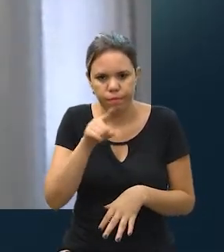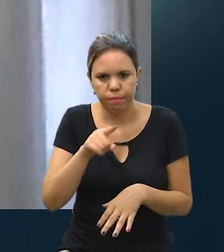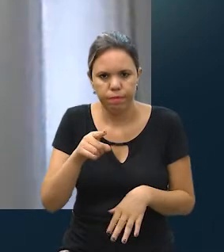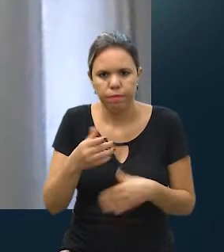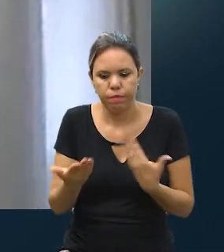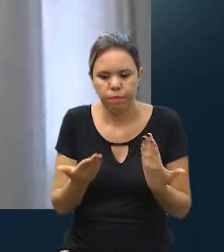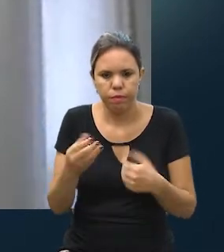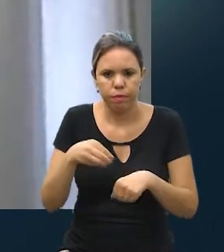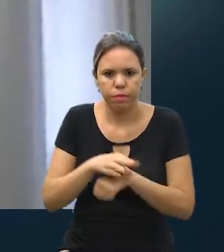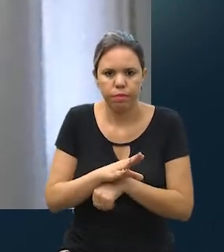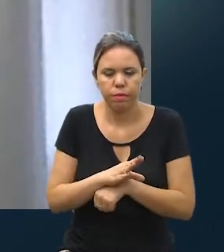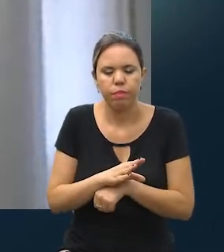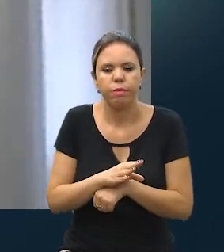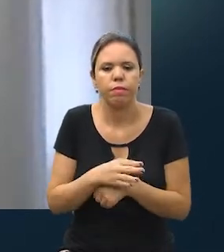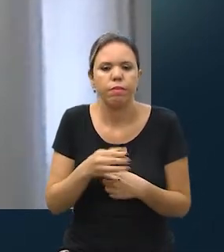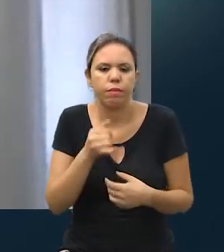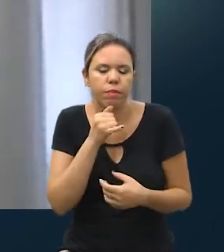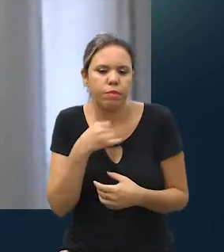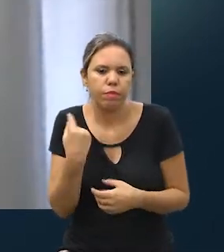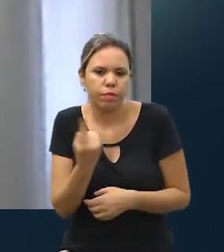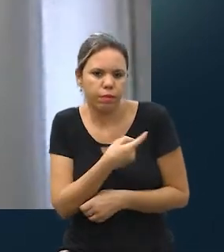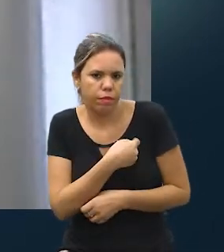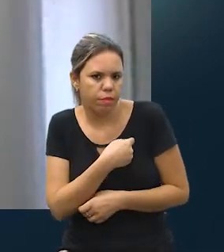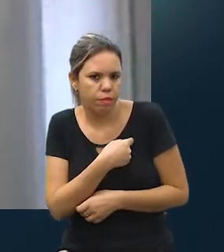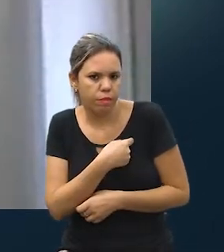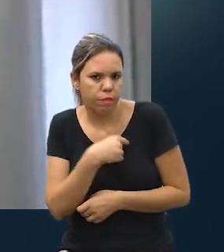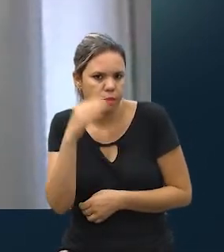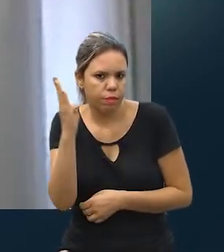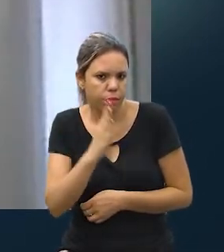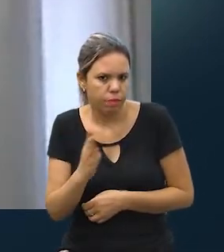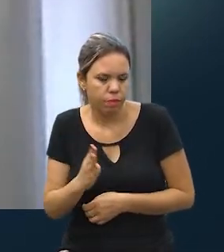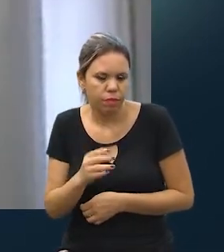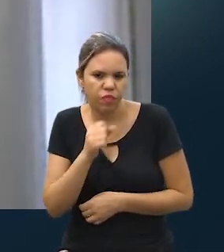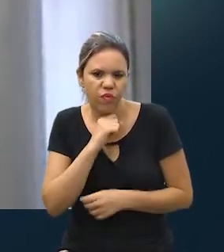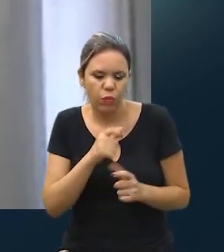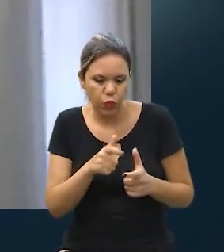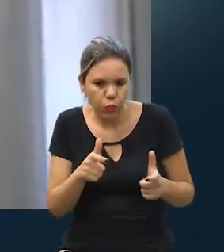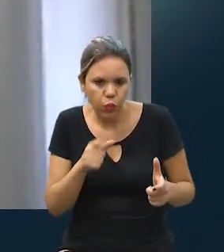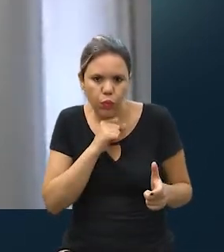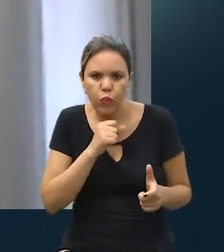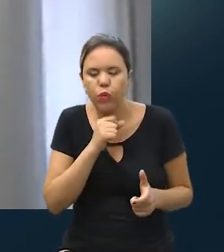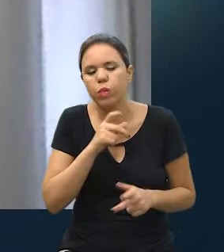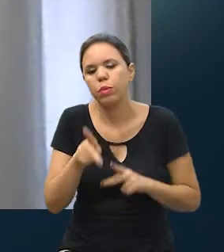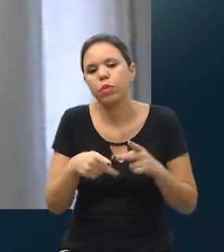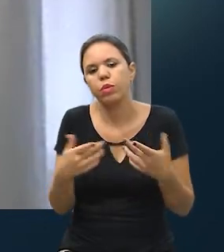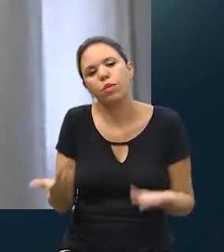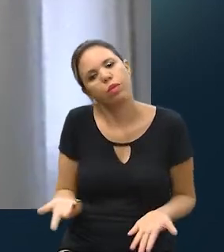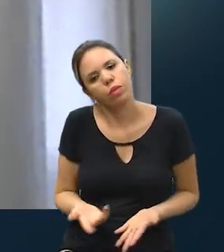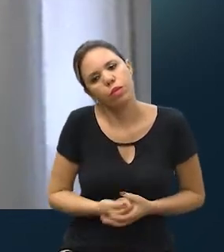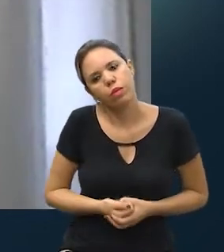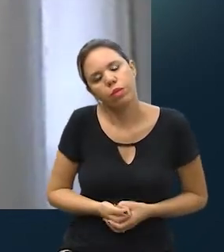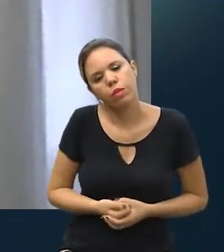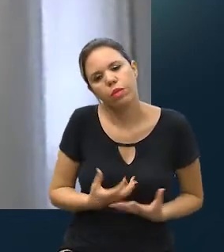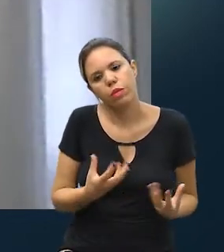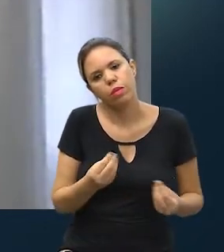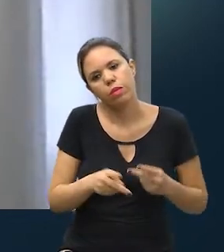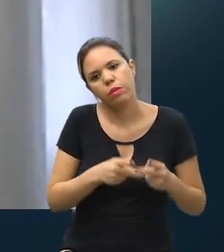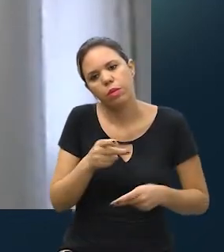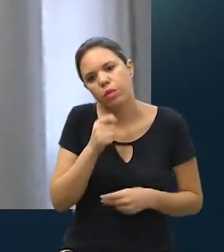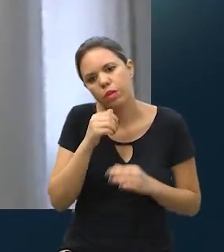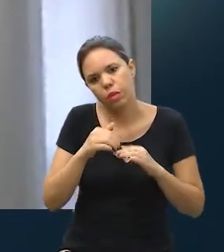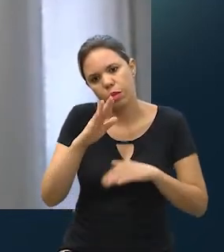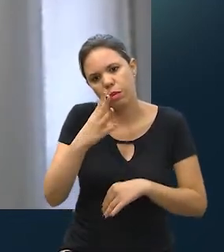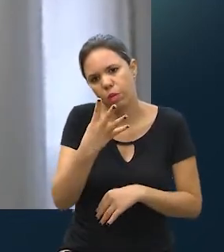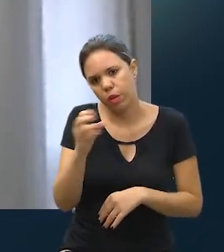passou agora, então, assim, o Brasil está envelhecendo. Então, muitas pessoas acima